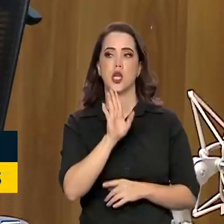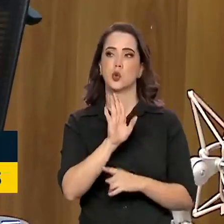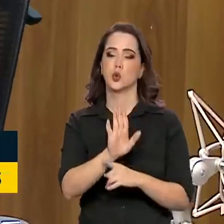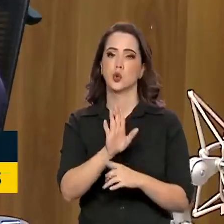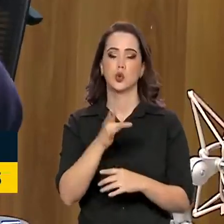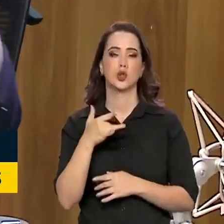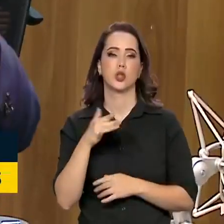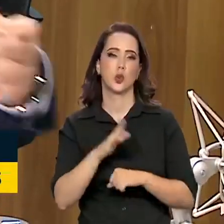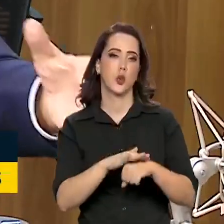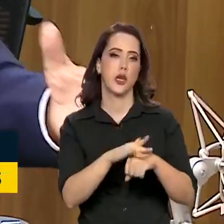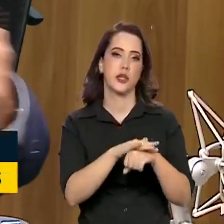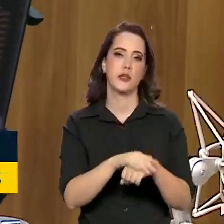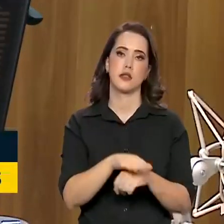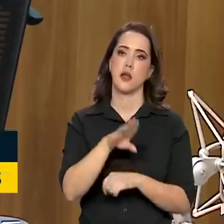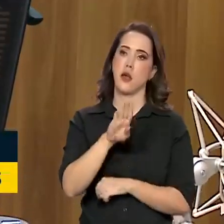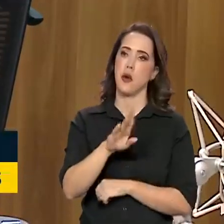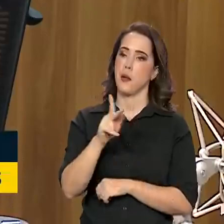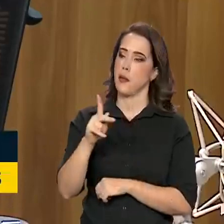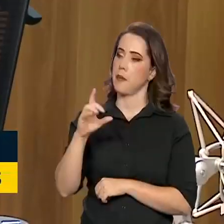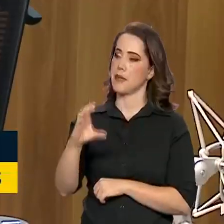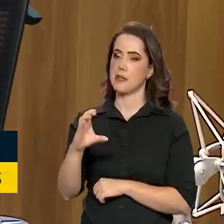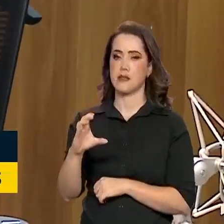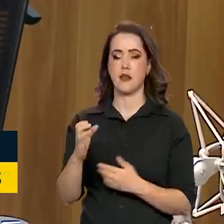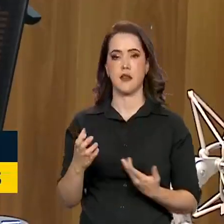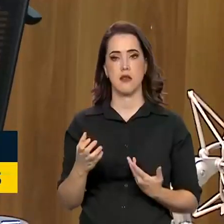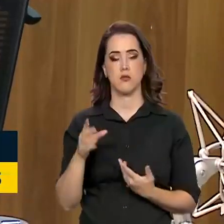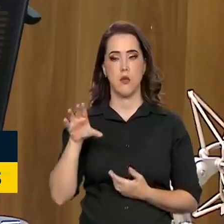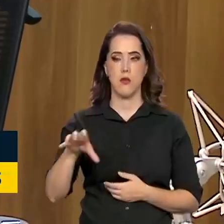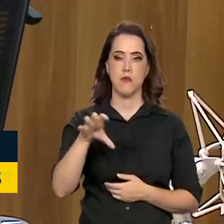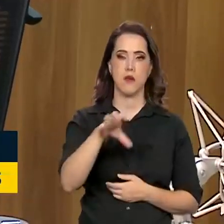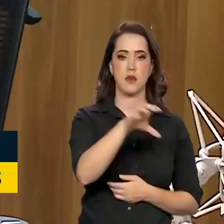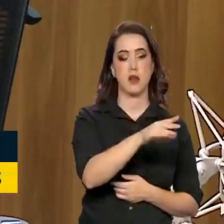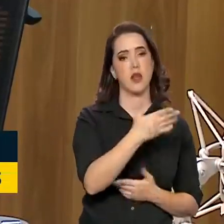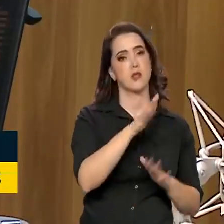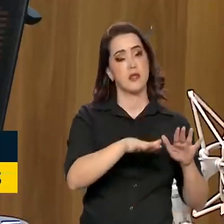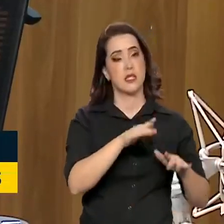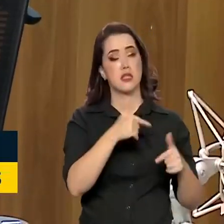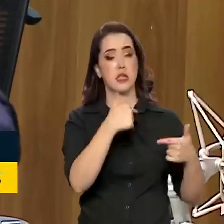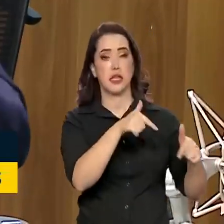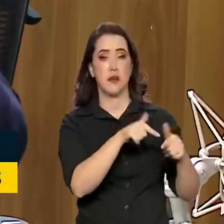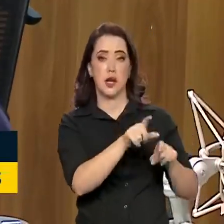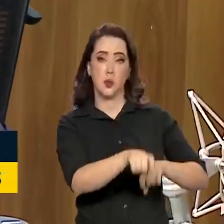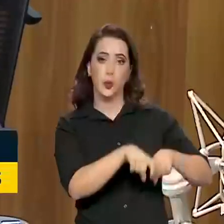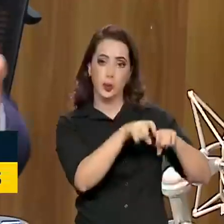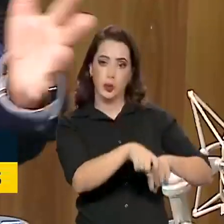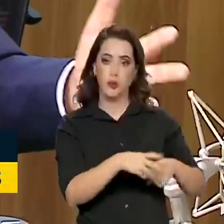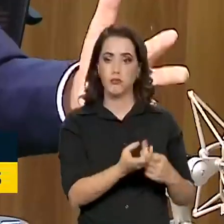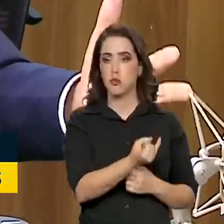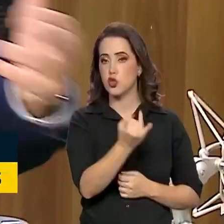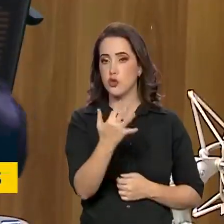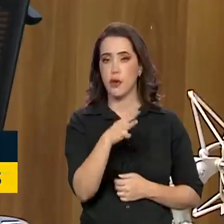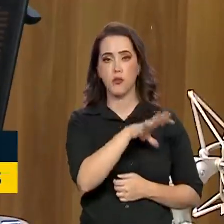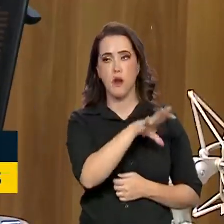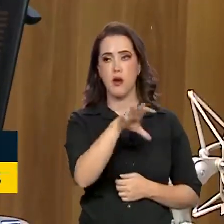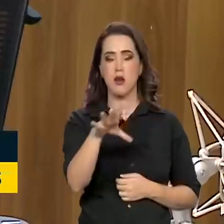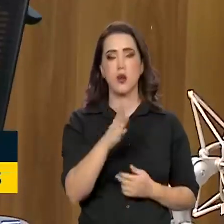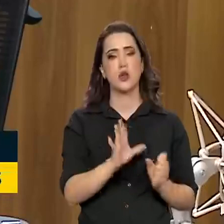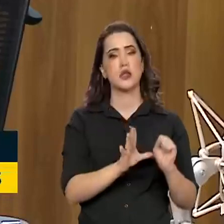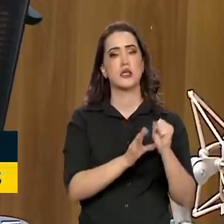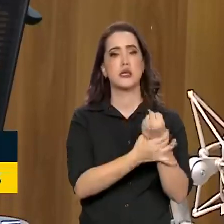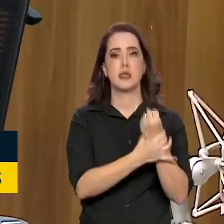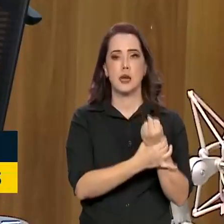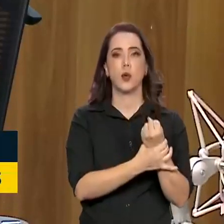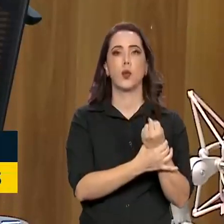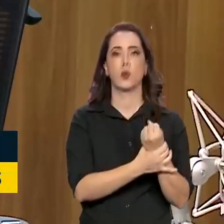doença, BPC, que é o benefício da prestação continuada, trabalhador agrícola. Tem vários outros benefícios. Seguro defeso hoje é pago